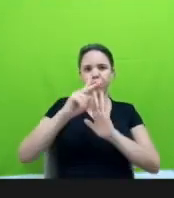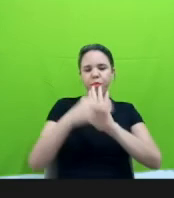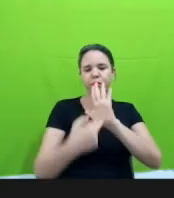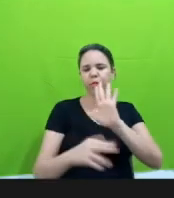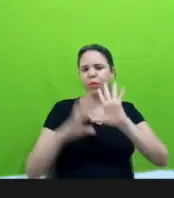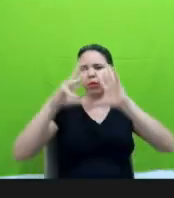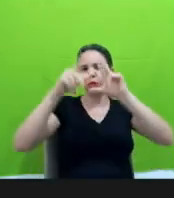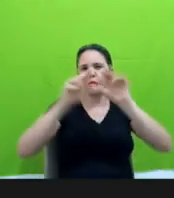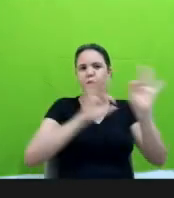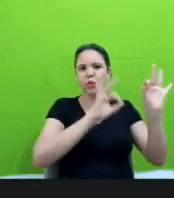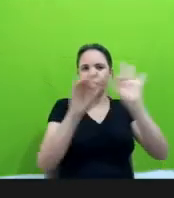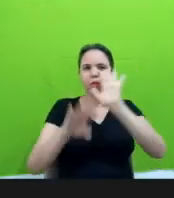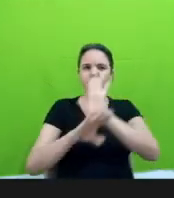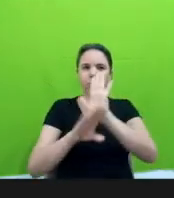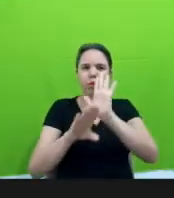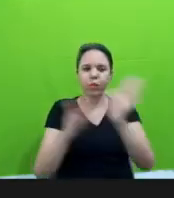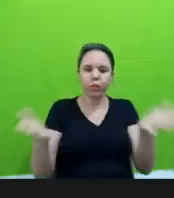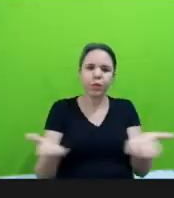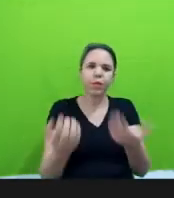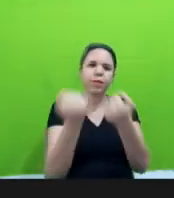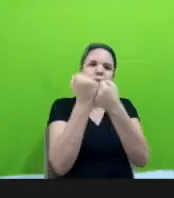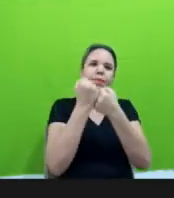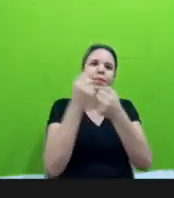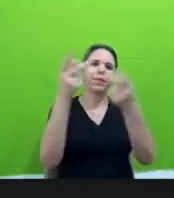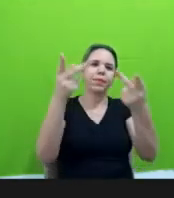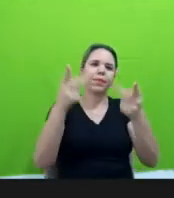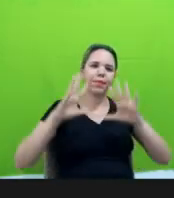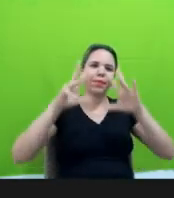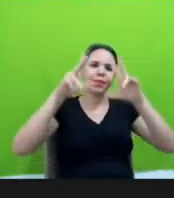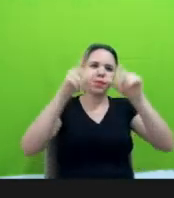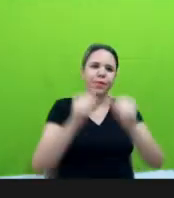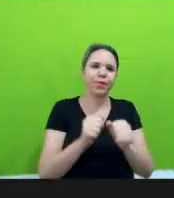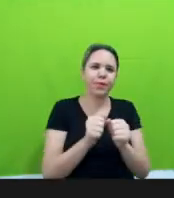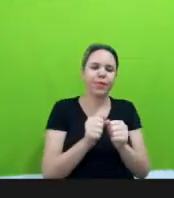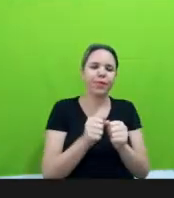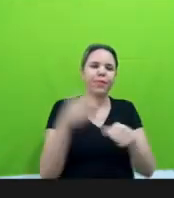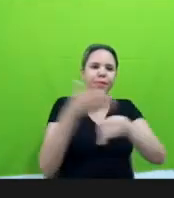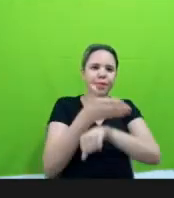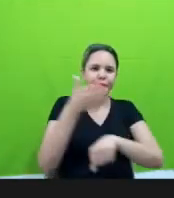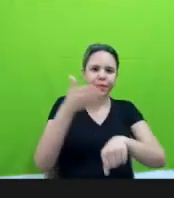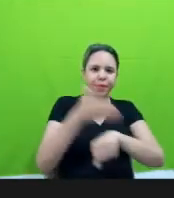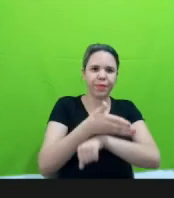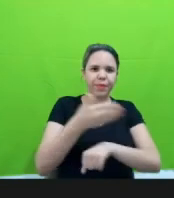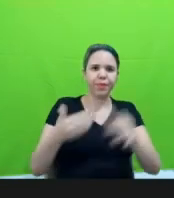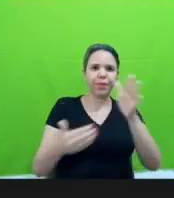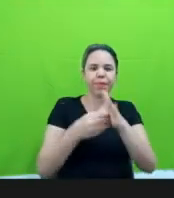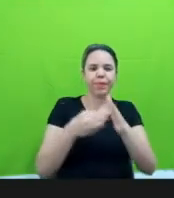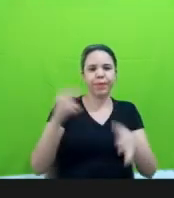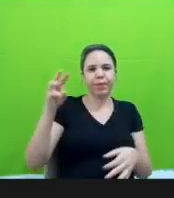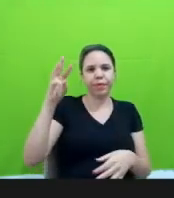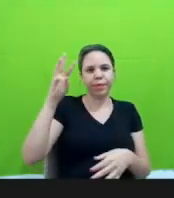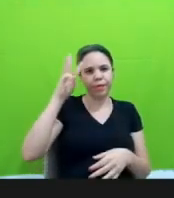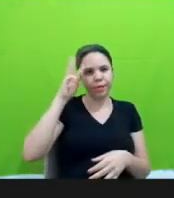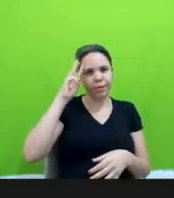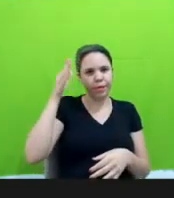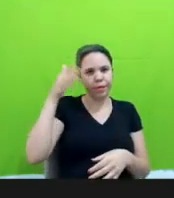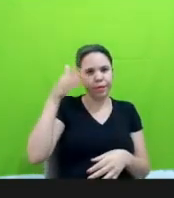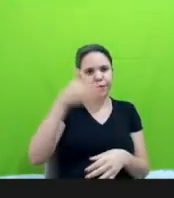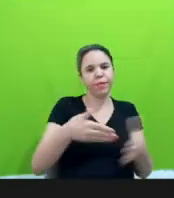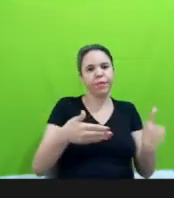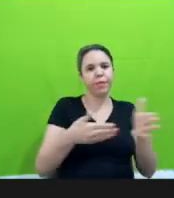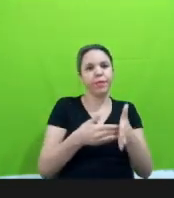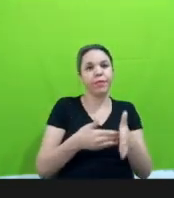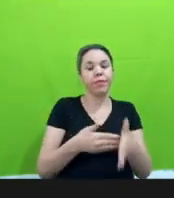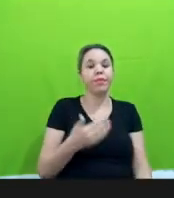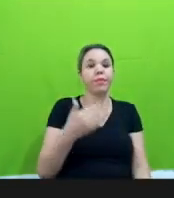que está ajudando aqui. E convidar todos e todas para participar da nossa última terça-feira comemorativa aos 10 anos da LAI. No